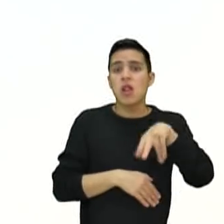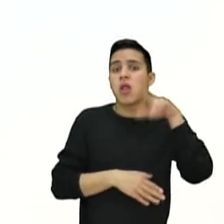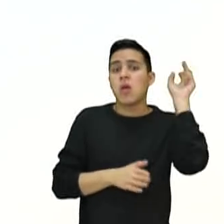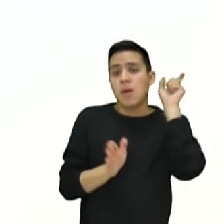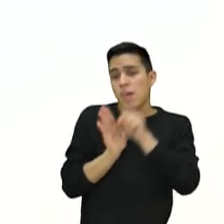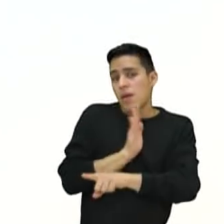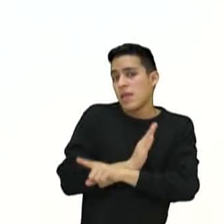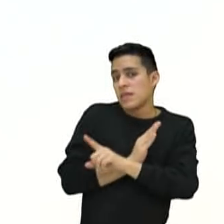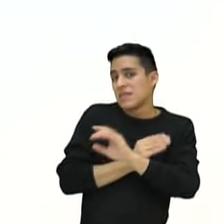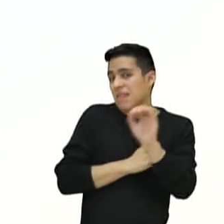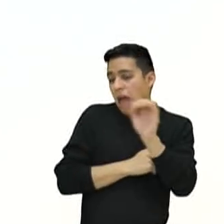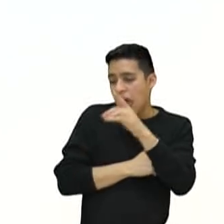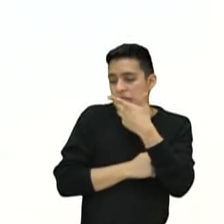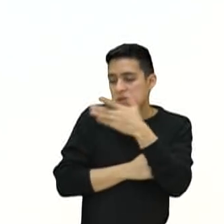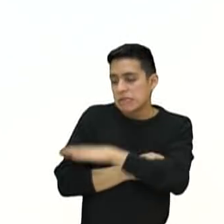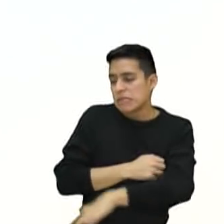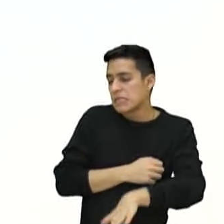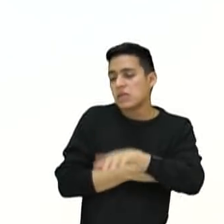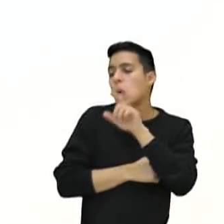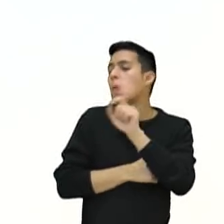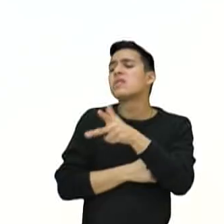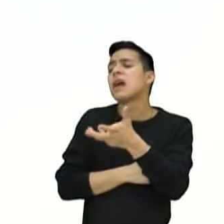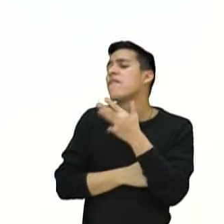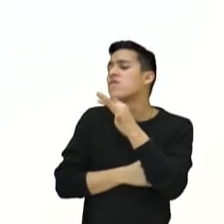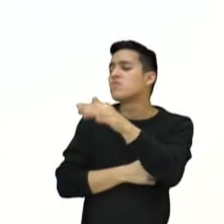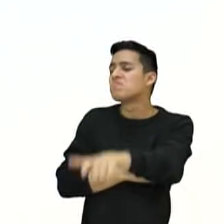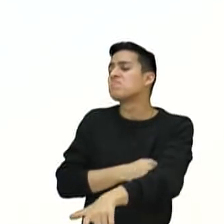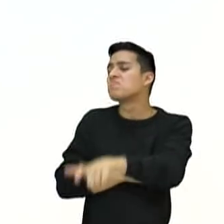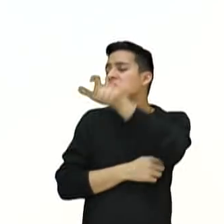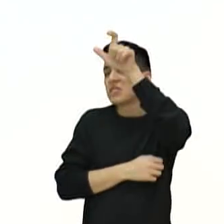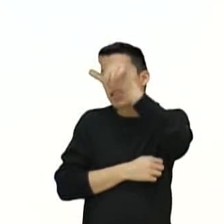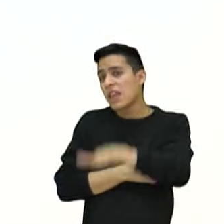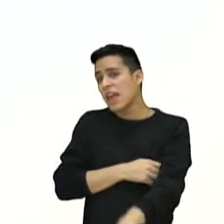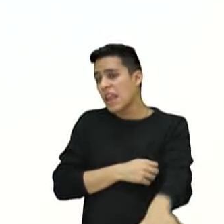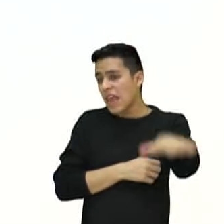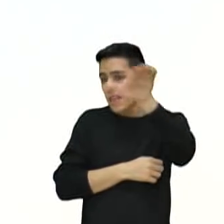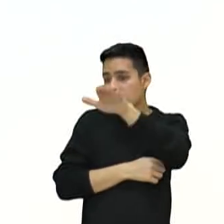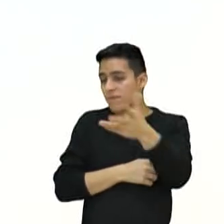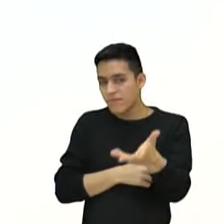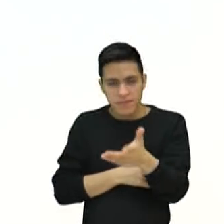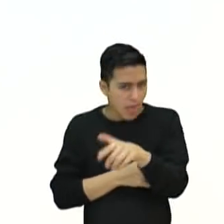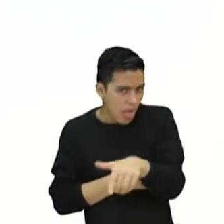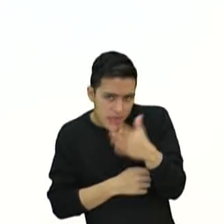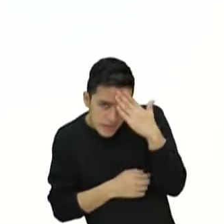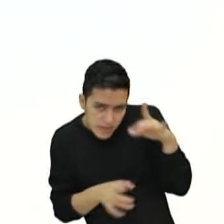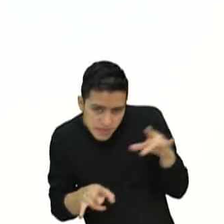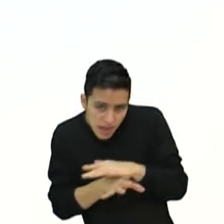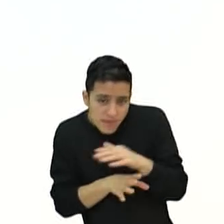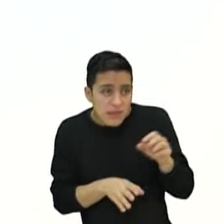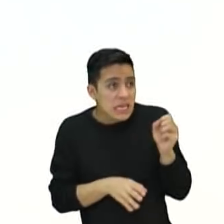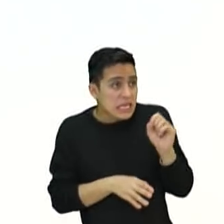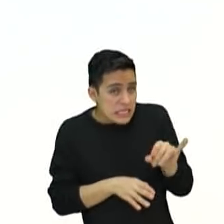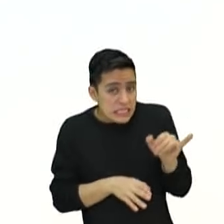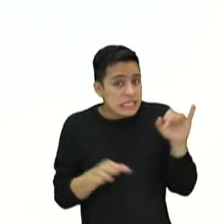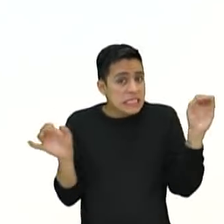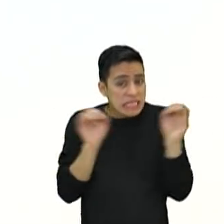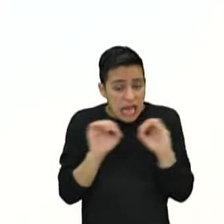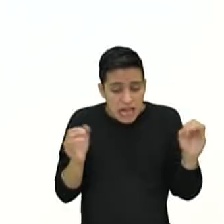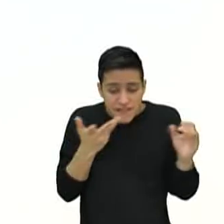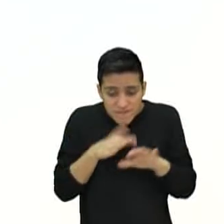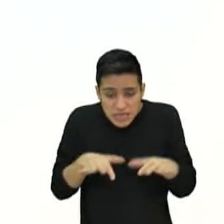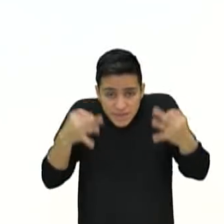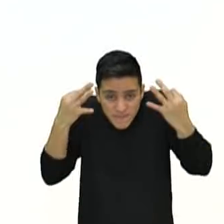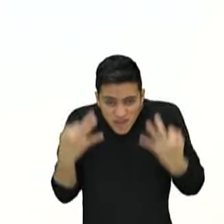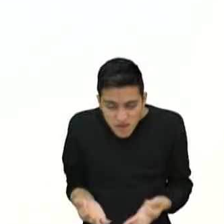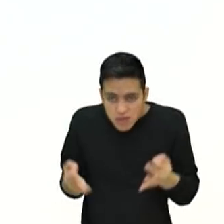a ela, a criança, o que pretende ser quando crescer. Ela sabe que nada será se não viver plenamente